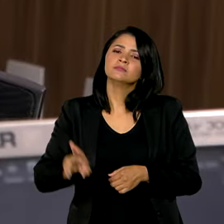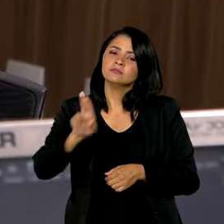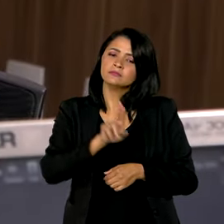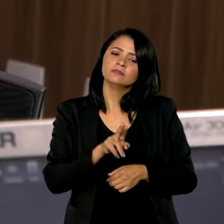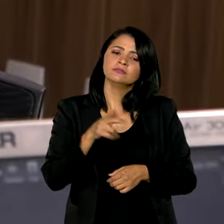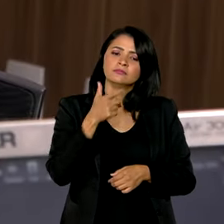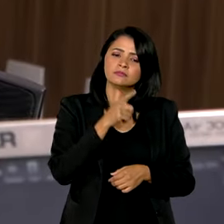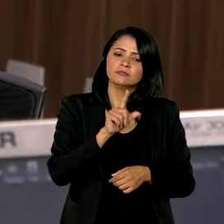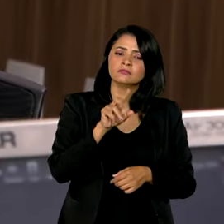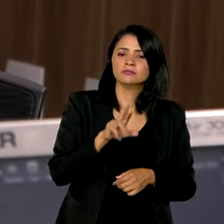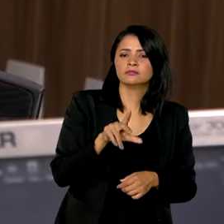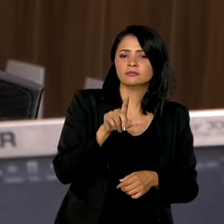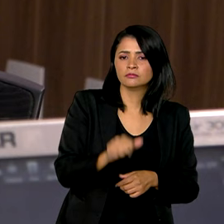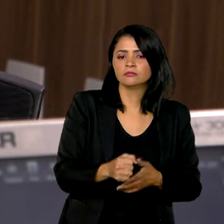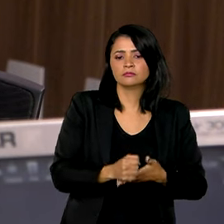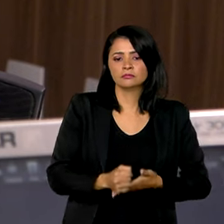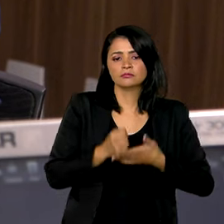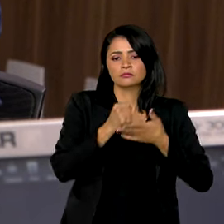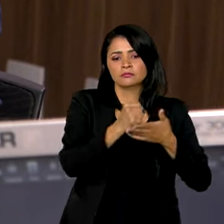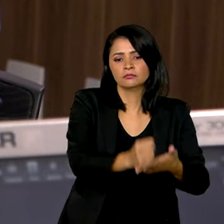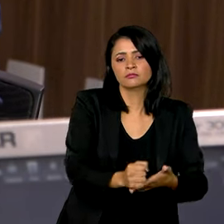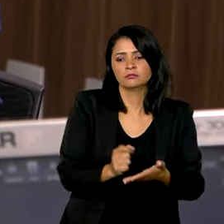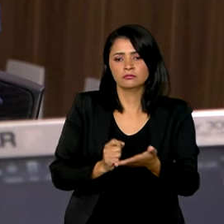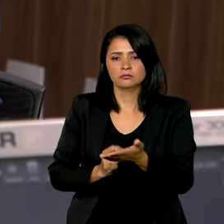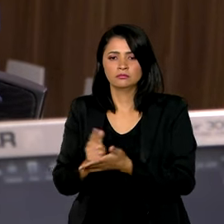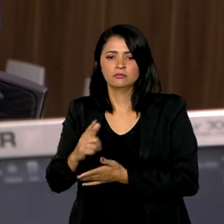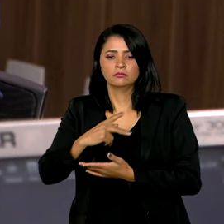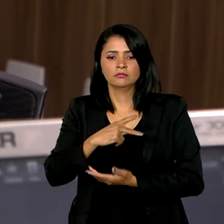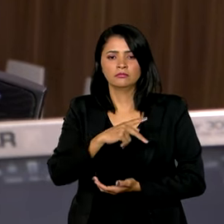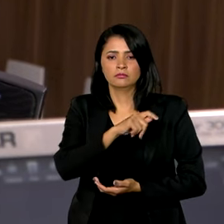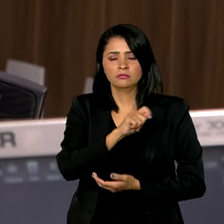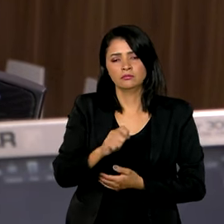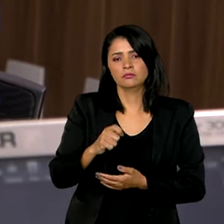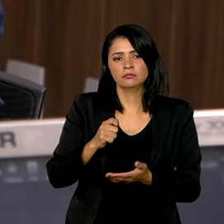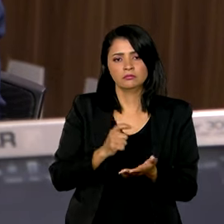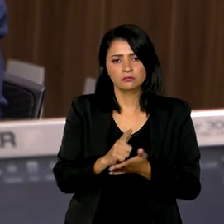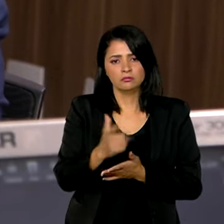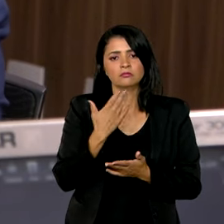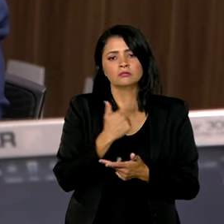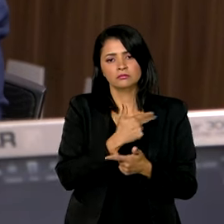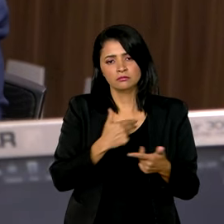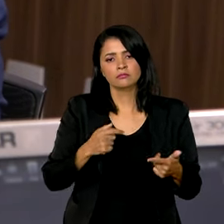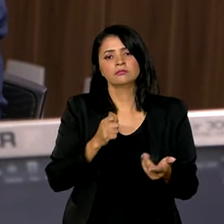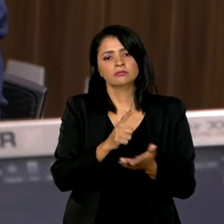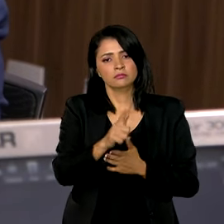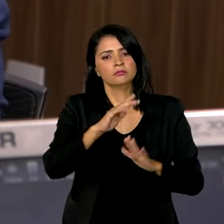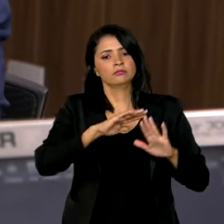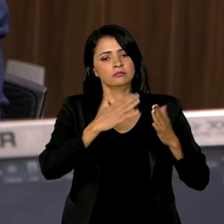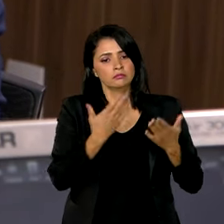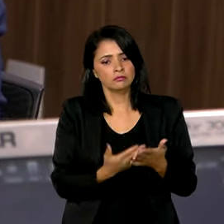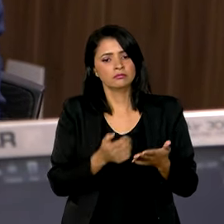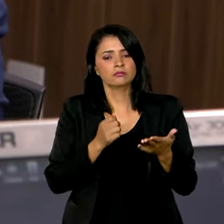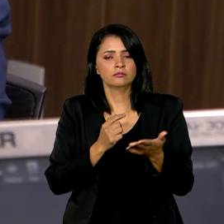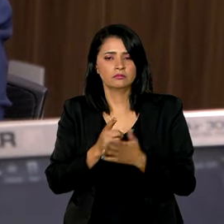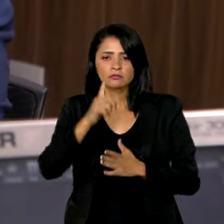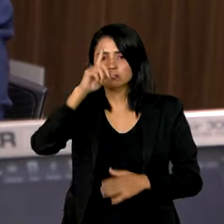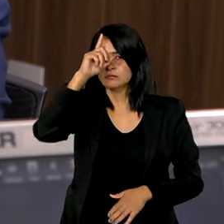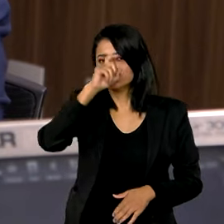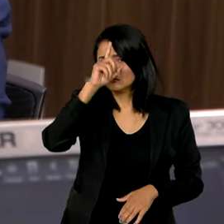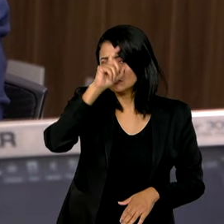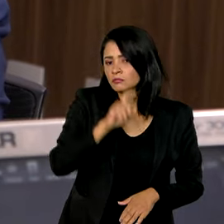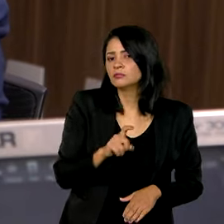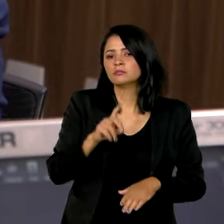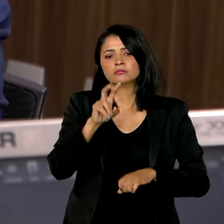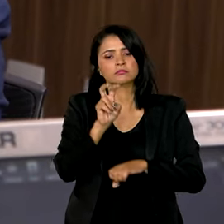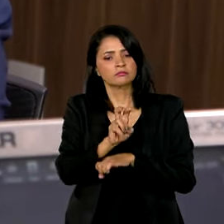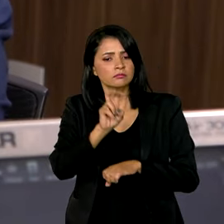pra rede assistencial comprar pro pa programa de aquisição de alimentos comprar paraas escolas para merenda escolar botar nos hospitais botar nas